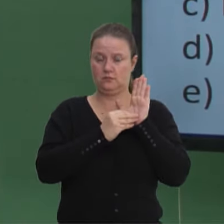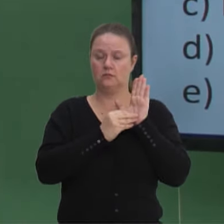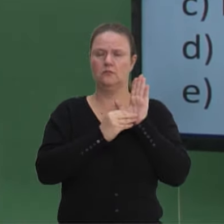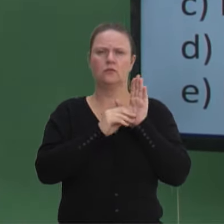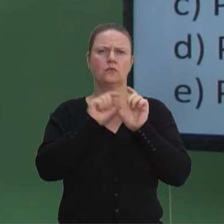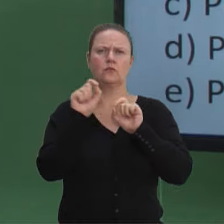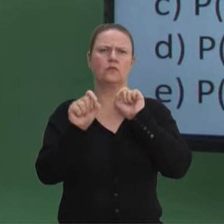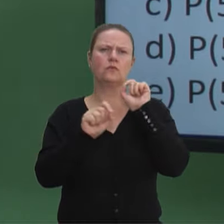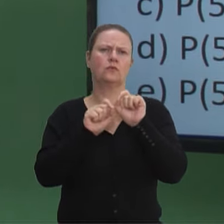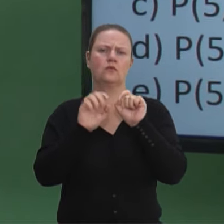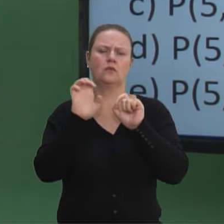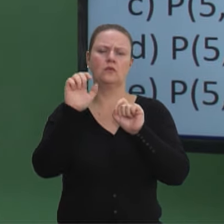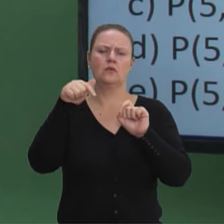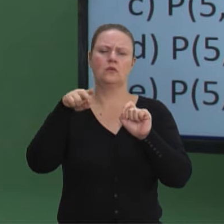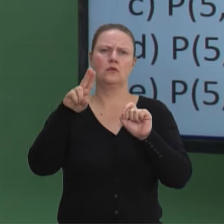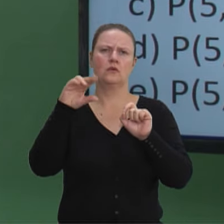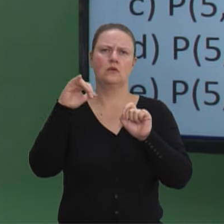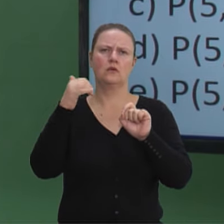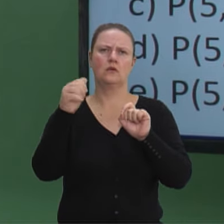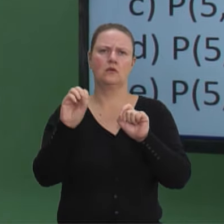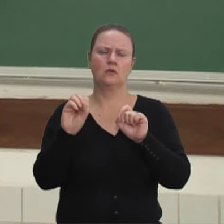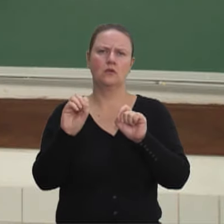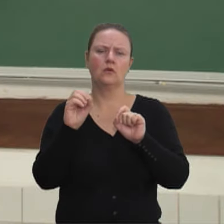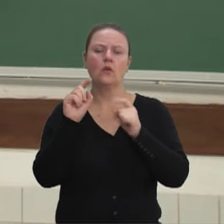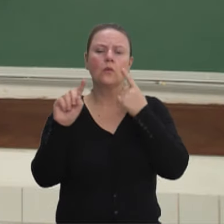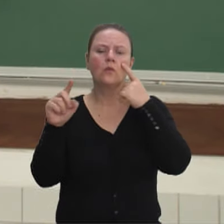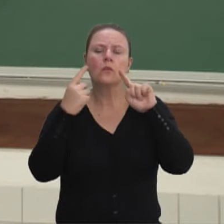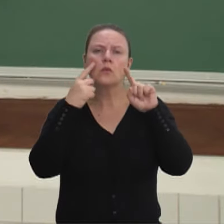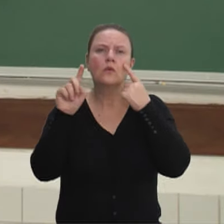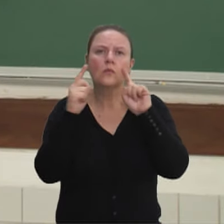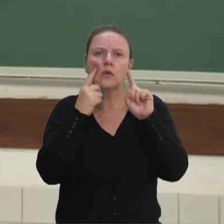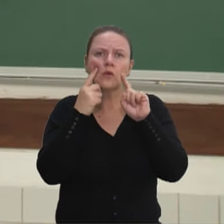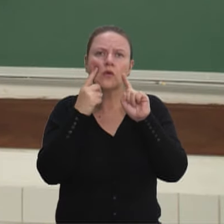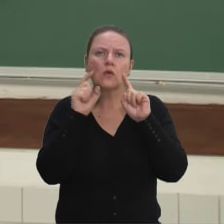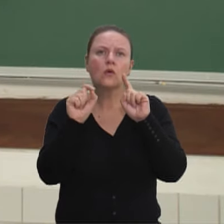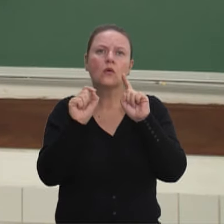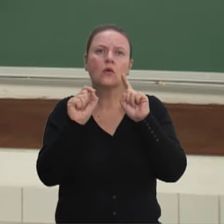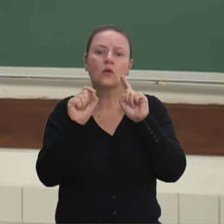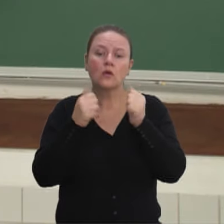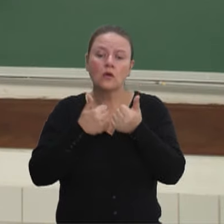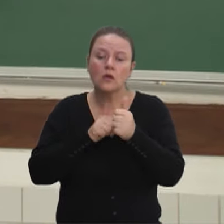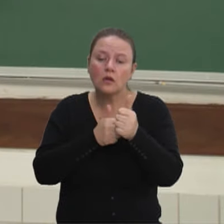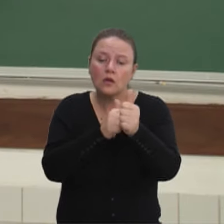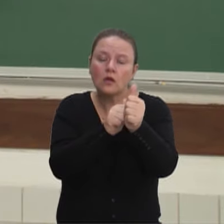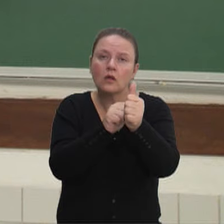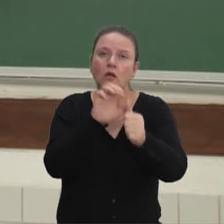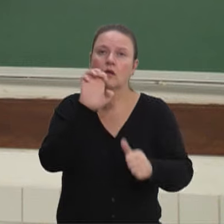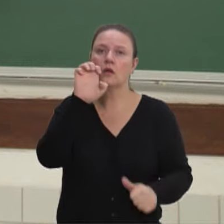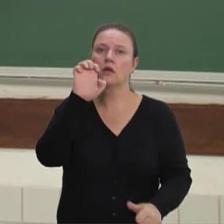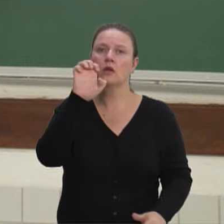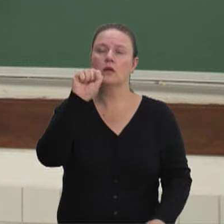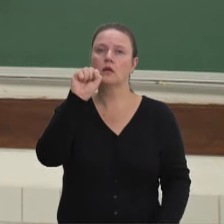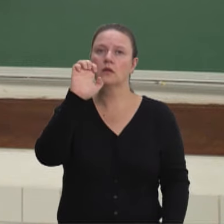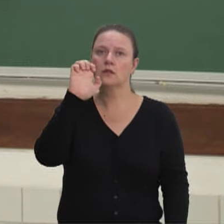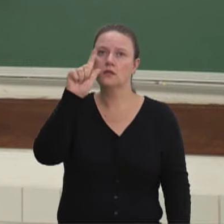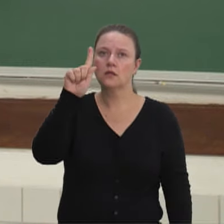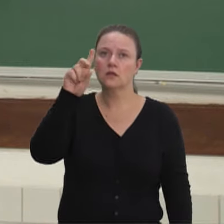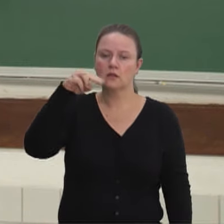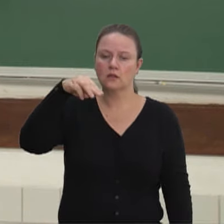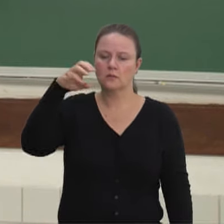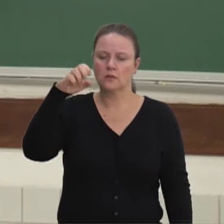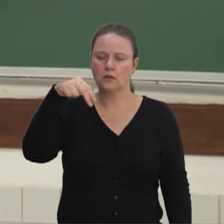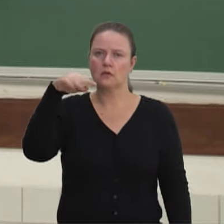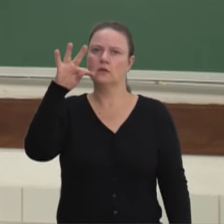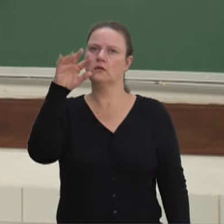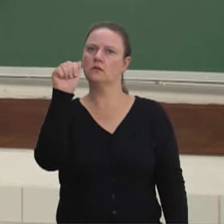é a equação que eu tenho que eu posso descobrir isso? Segmentária, né? Eu ensinei também